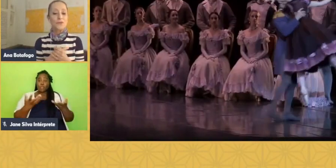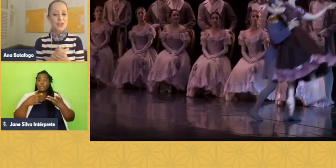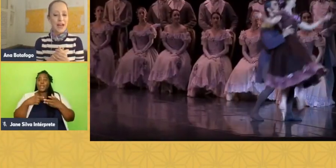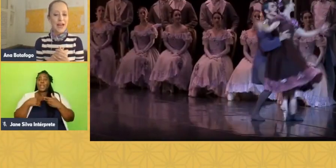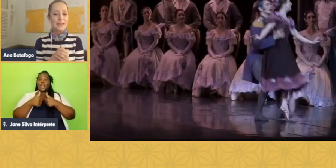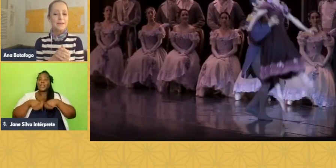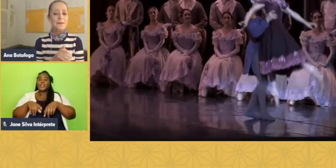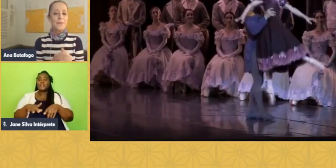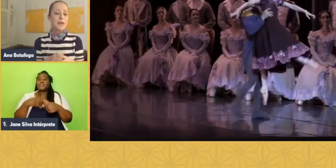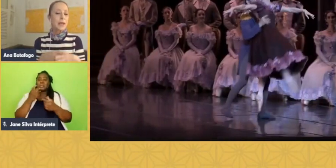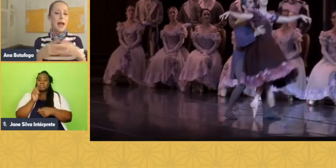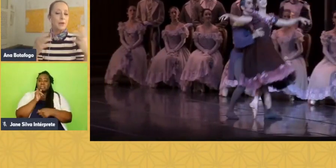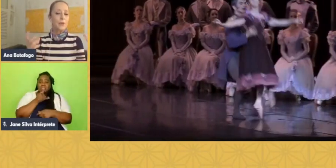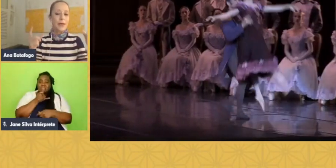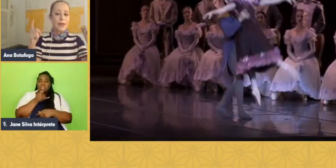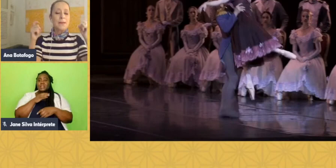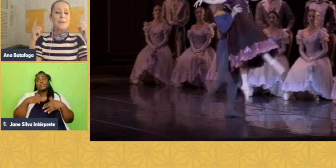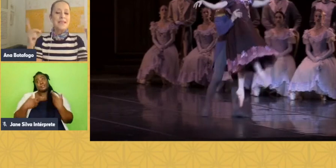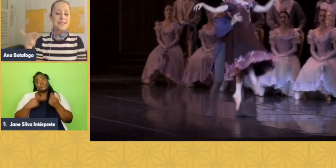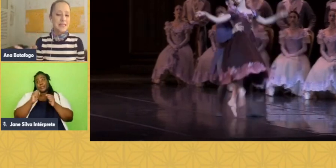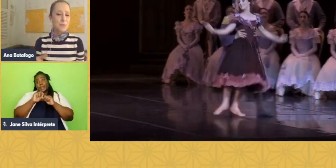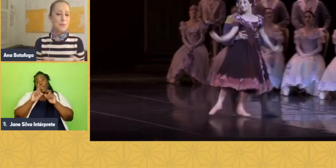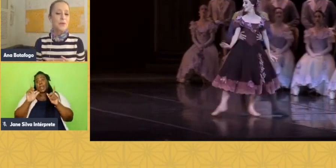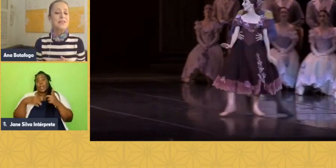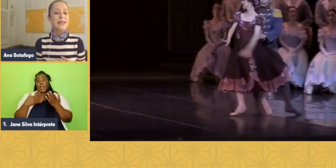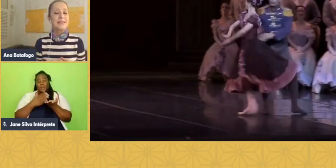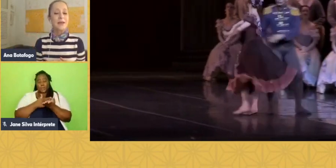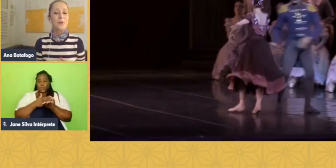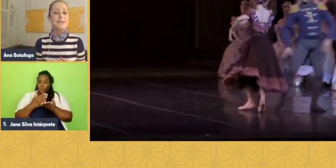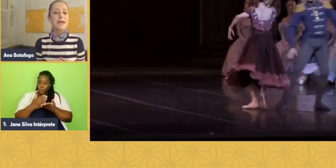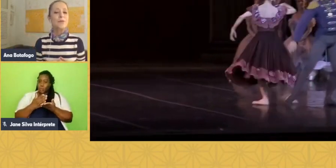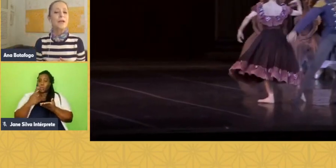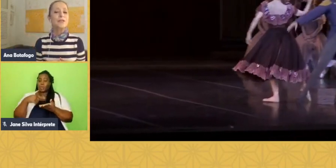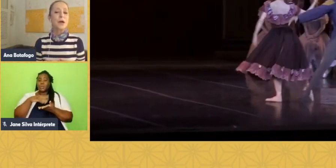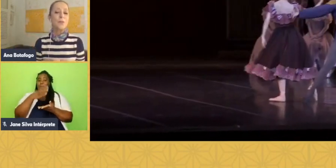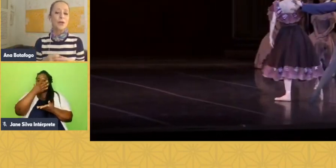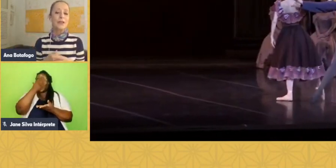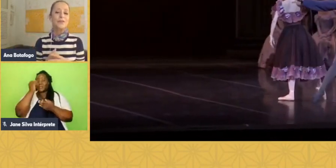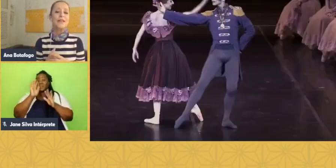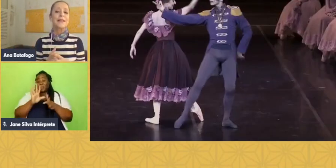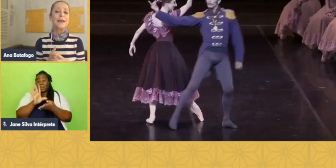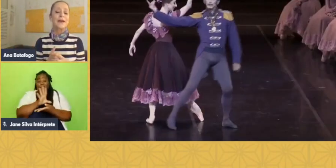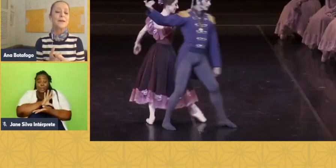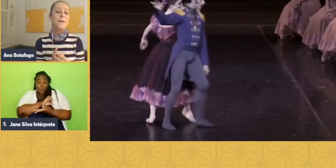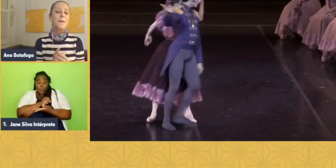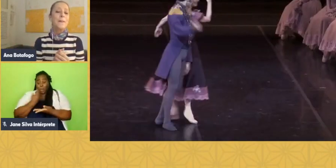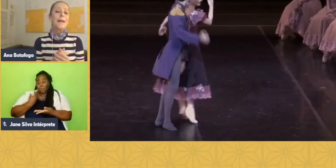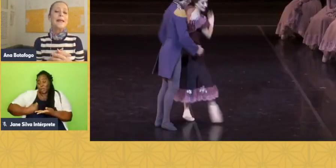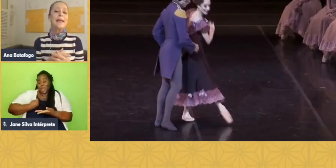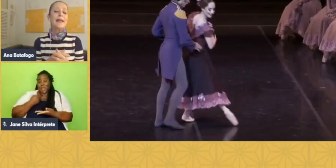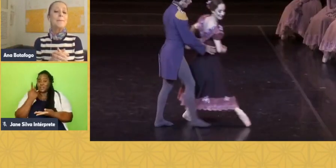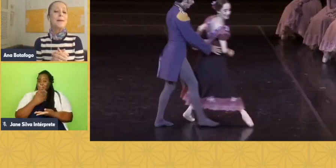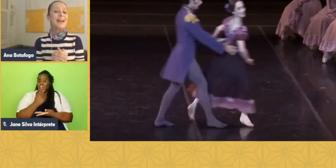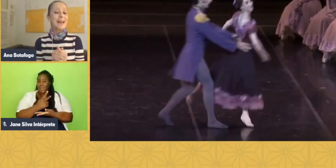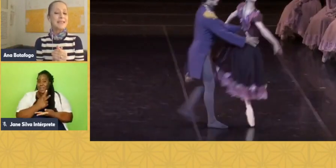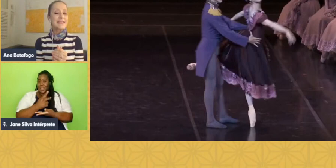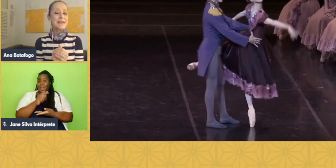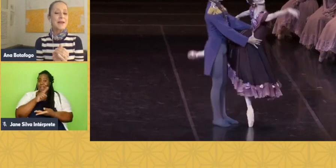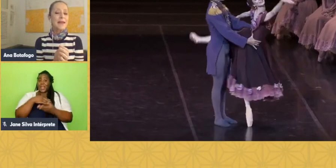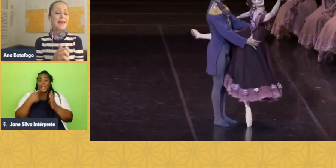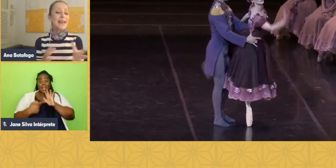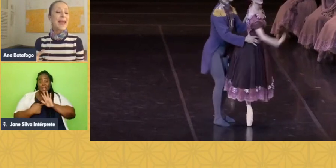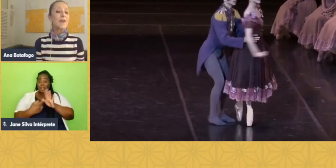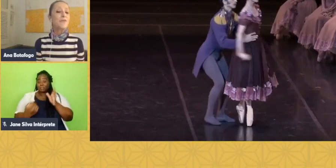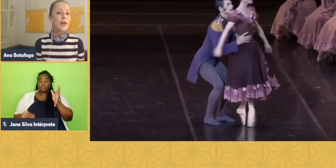ficou super frustrada e claro que em princípio esqueceu mas era o grande amor da vida Oi e ele